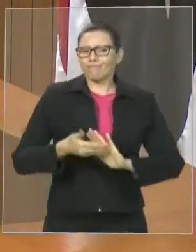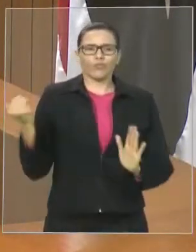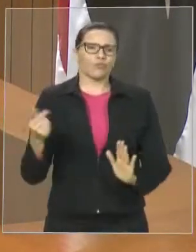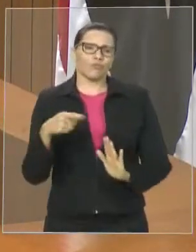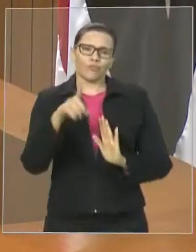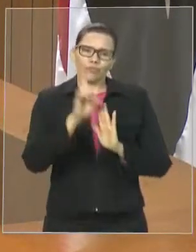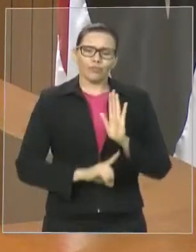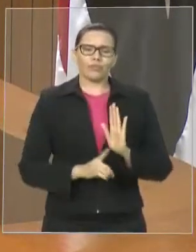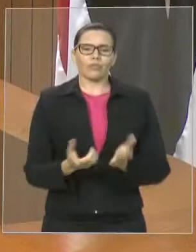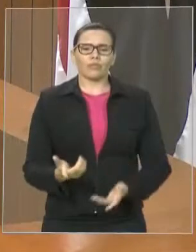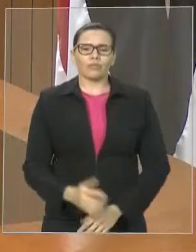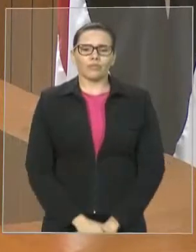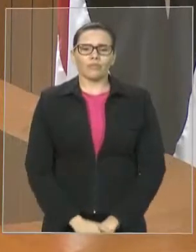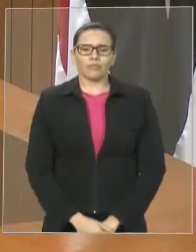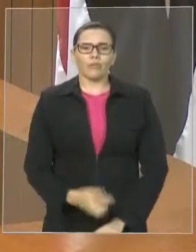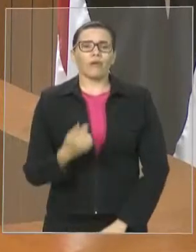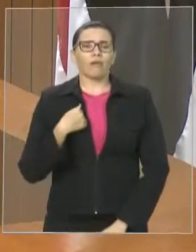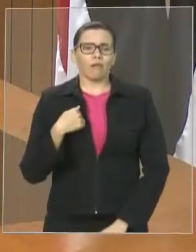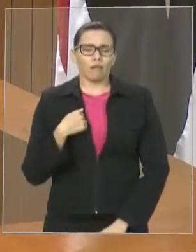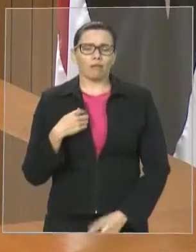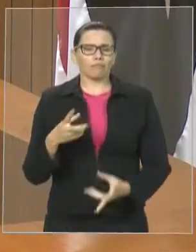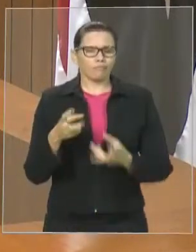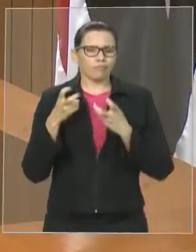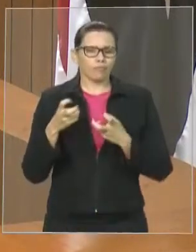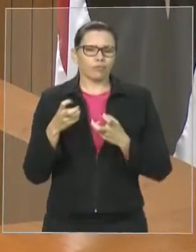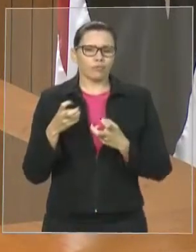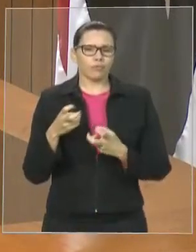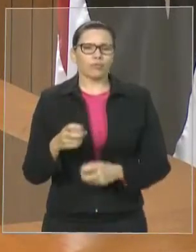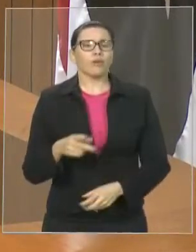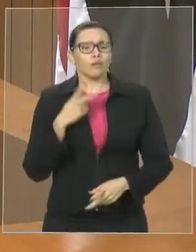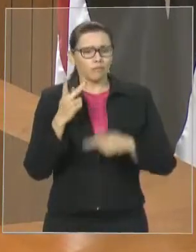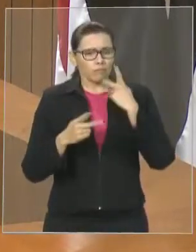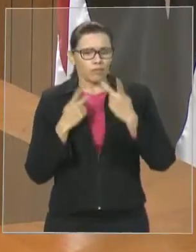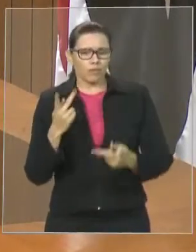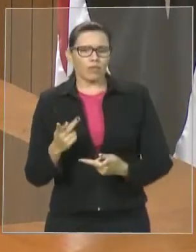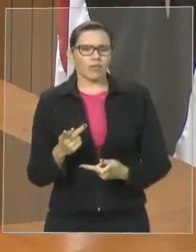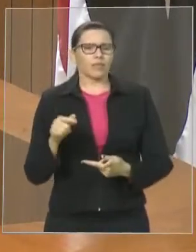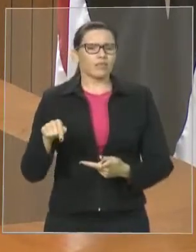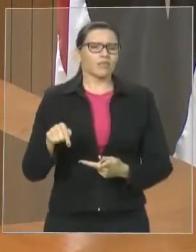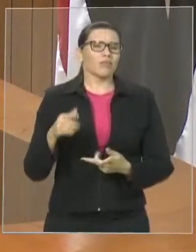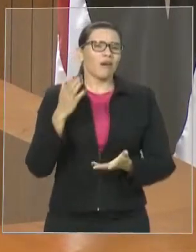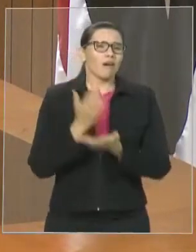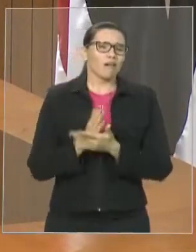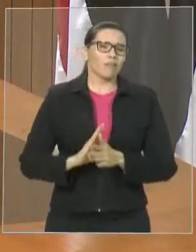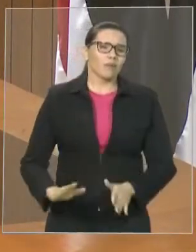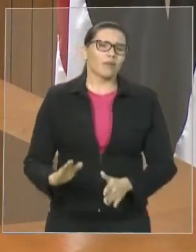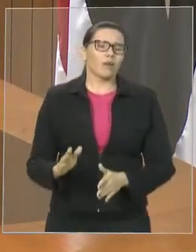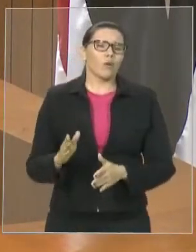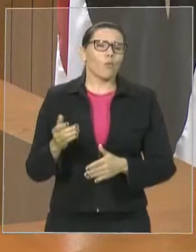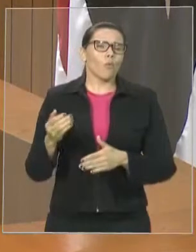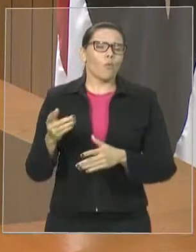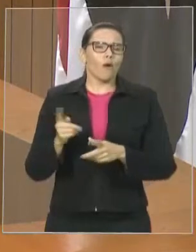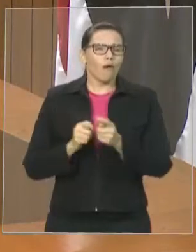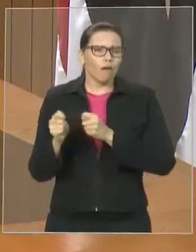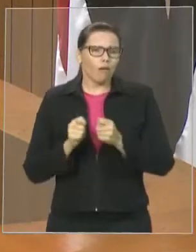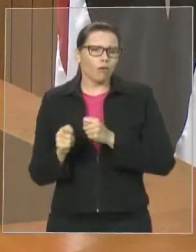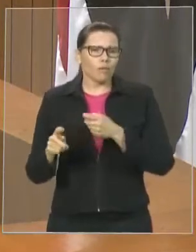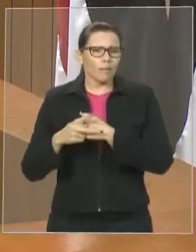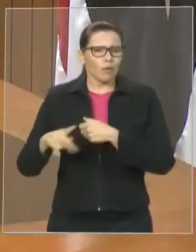notas taquigráficas, falando que isso acabaria com o capital de giro dos comerciantes maranhenses, que isso levaria